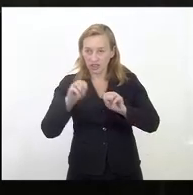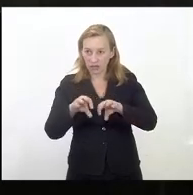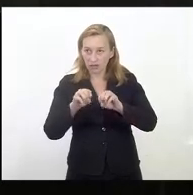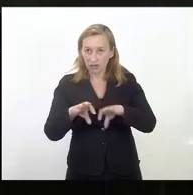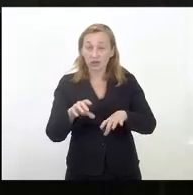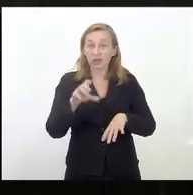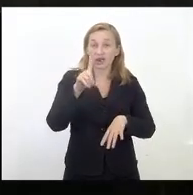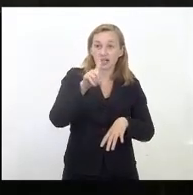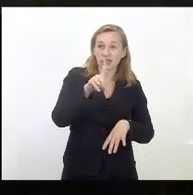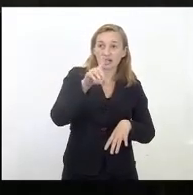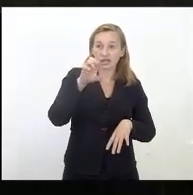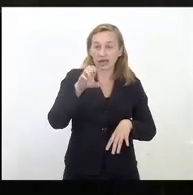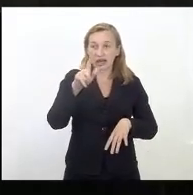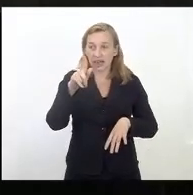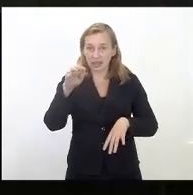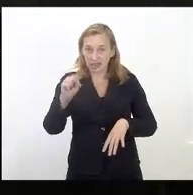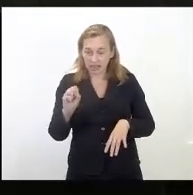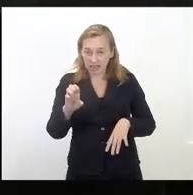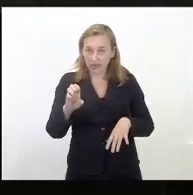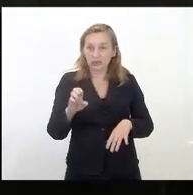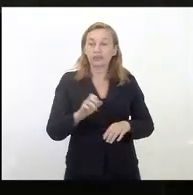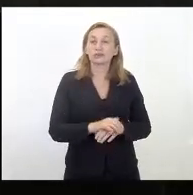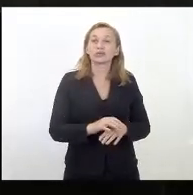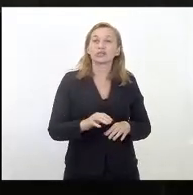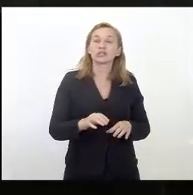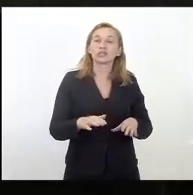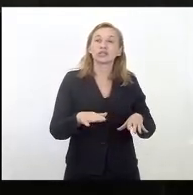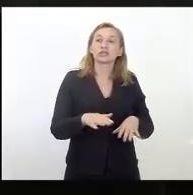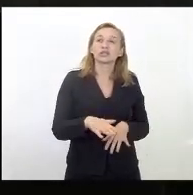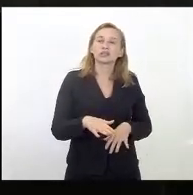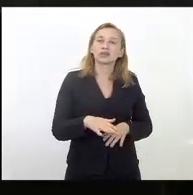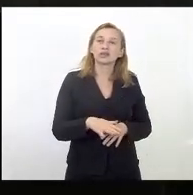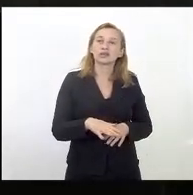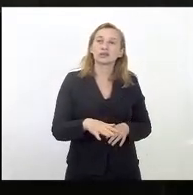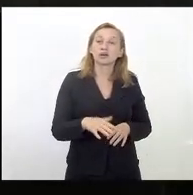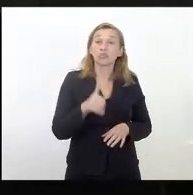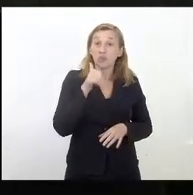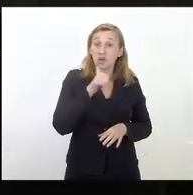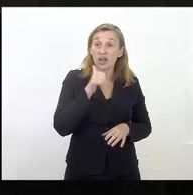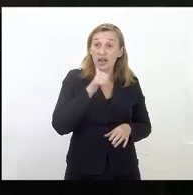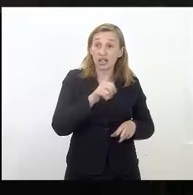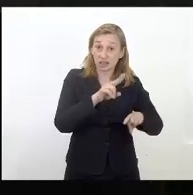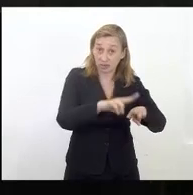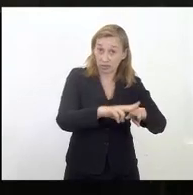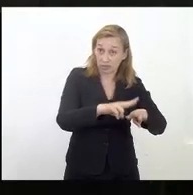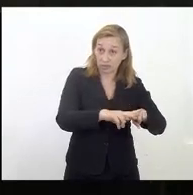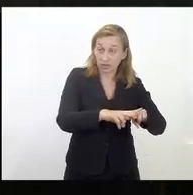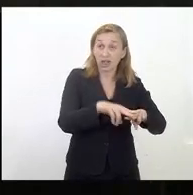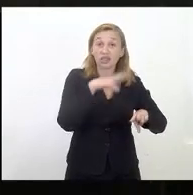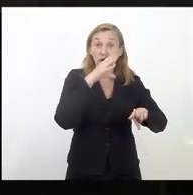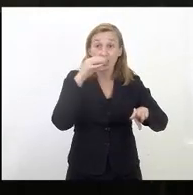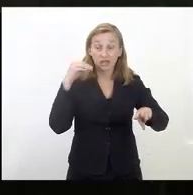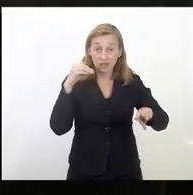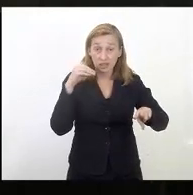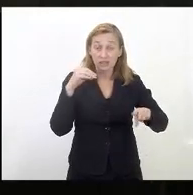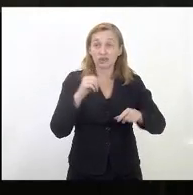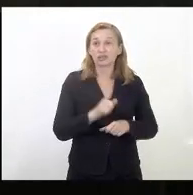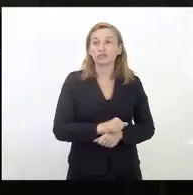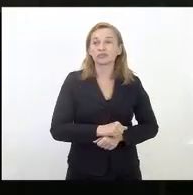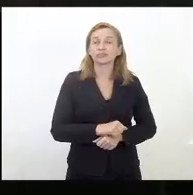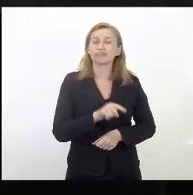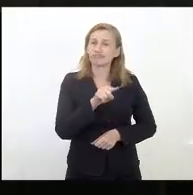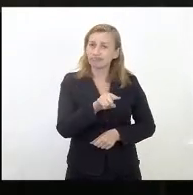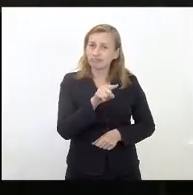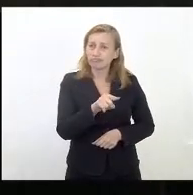departamento Geral de ações socioeducativas que nas unidades femininas né em que as adolescentes estão